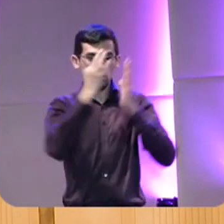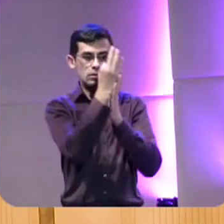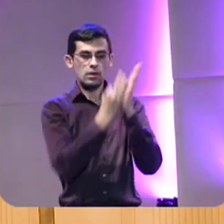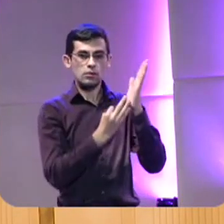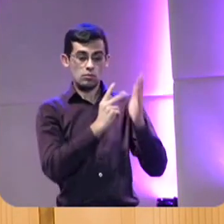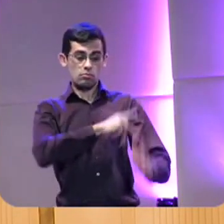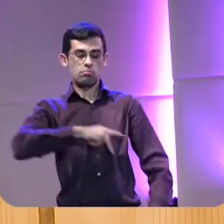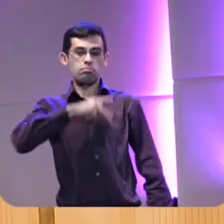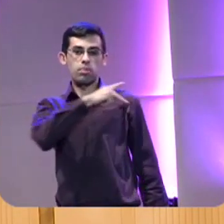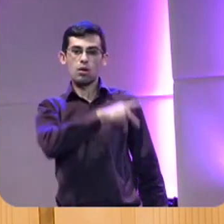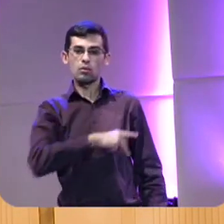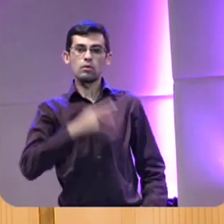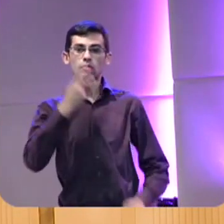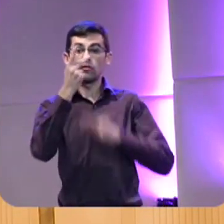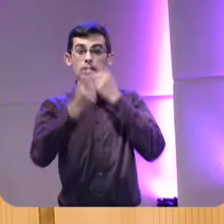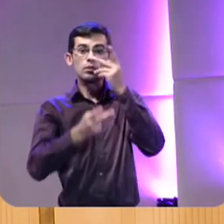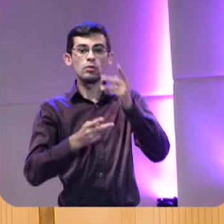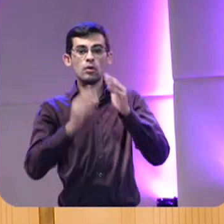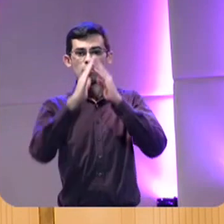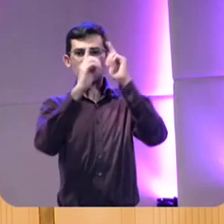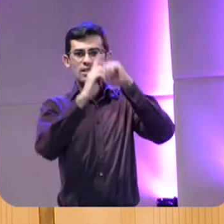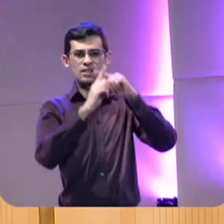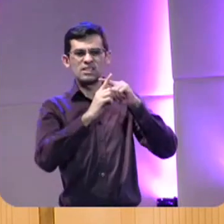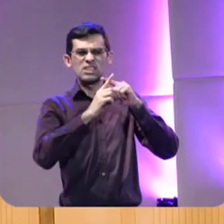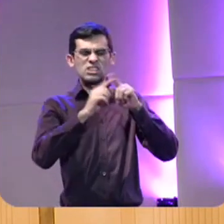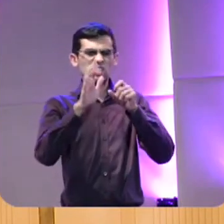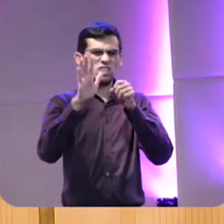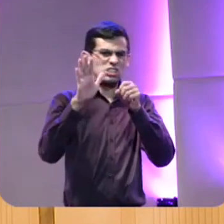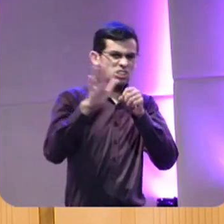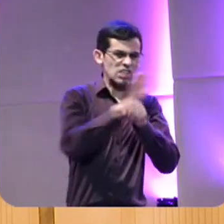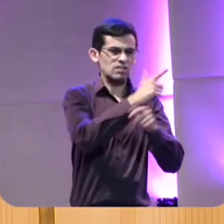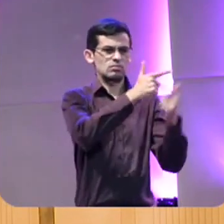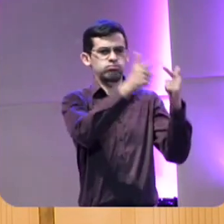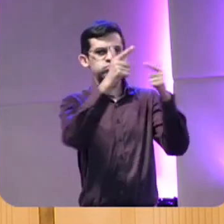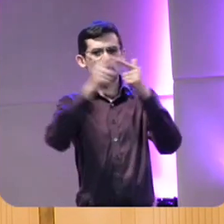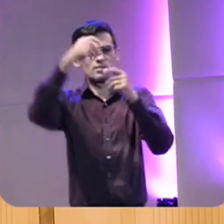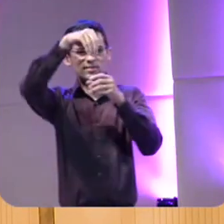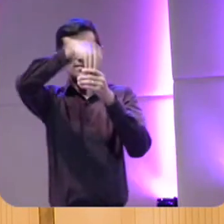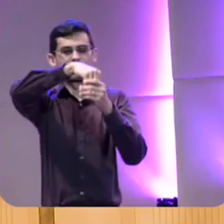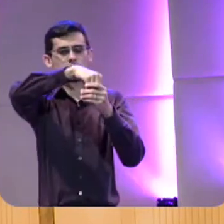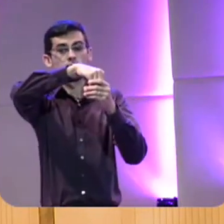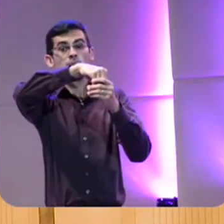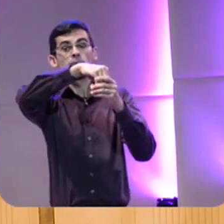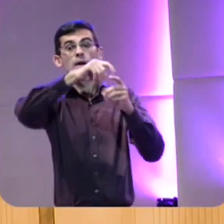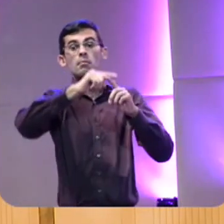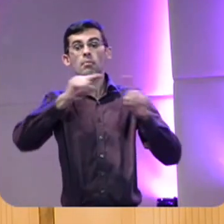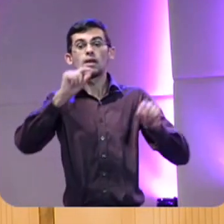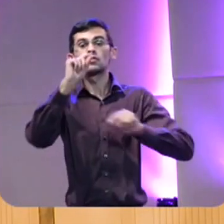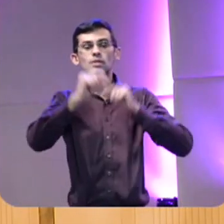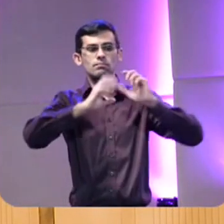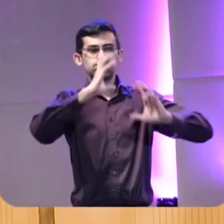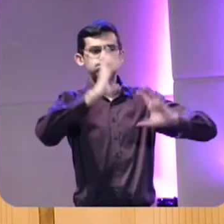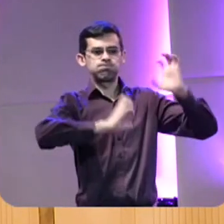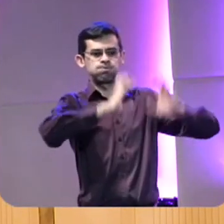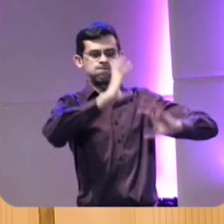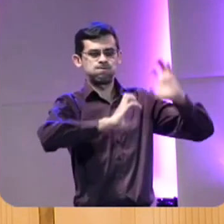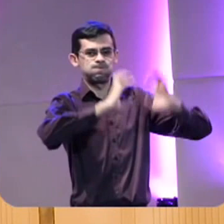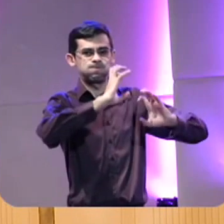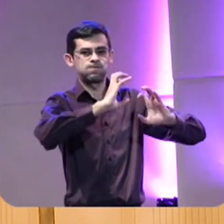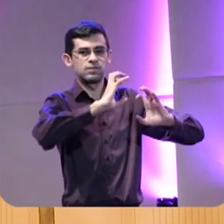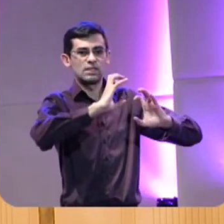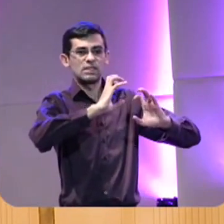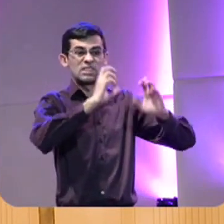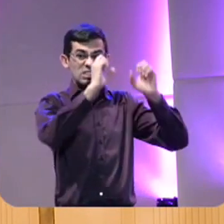Paulo estava falando a uma igreja cheia de disputas internas. E uma dessas disputas internas é